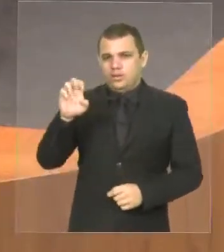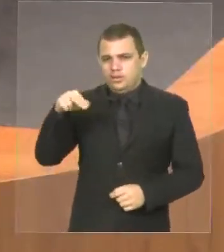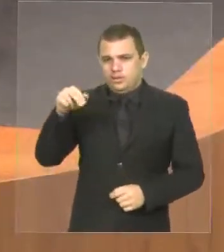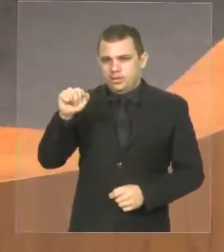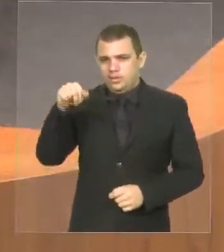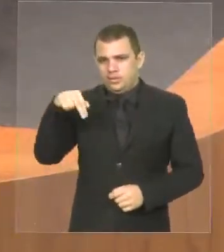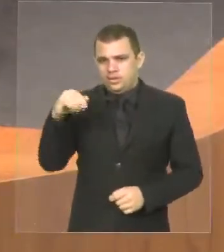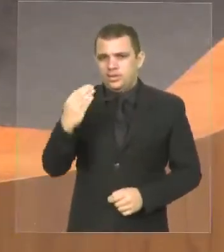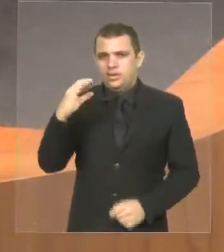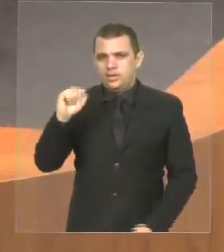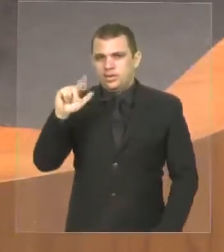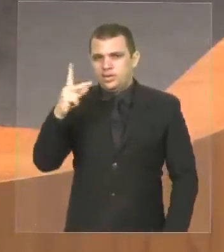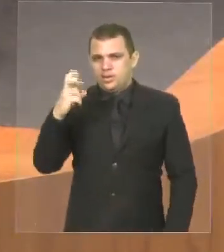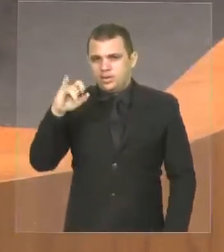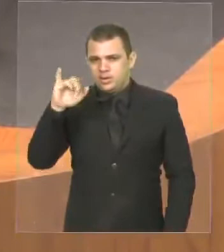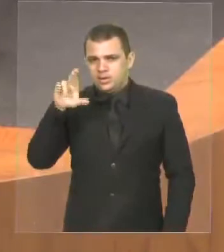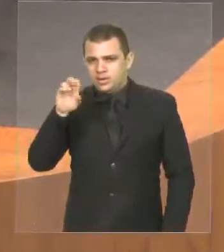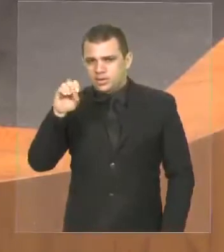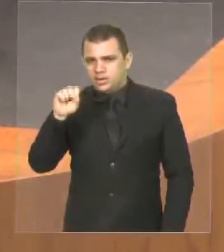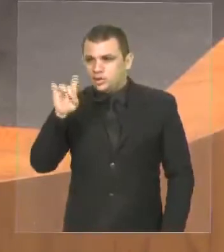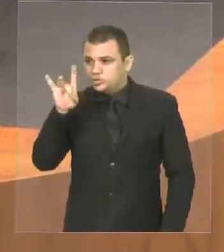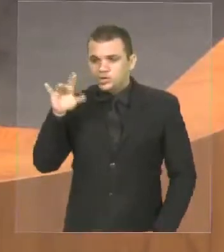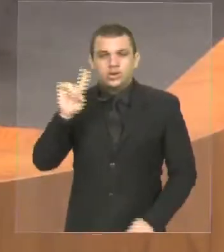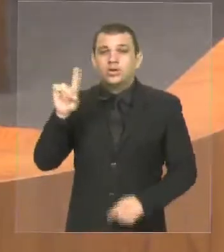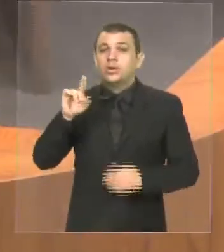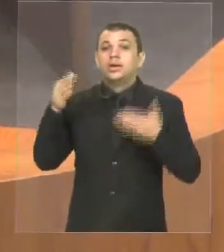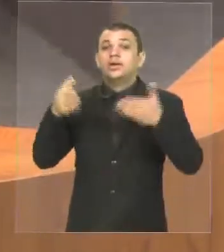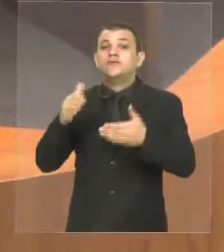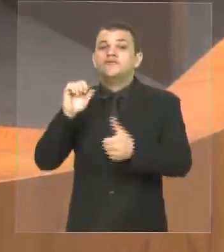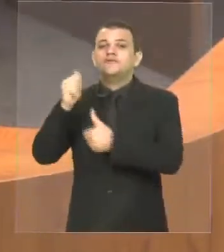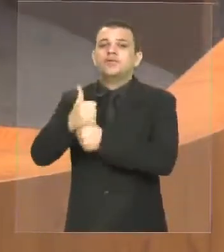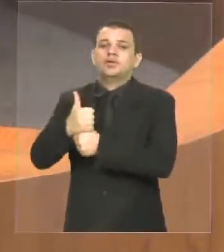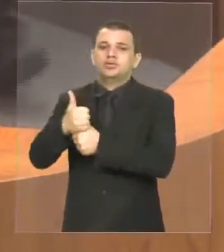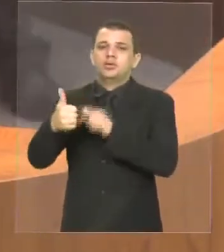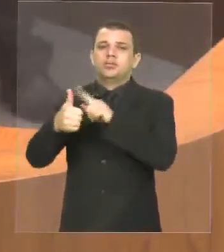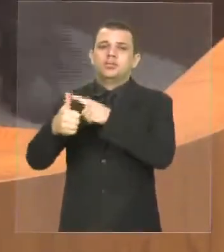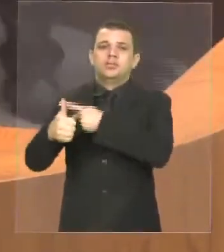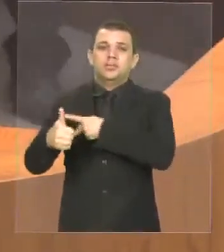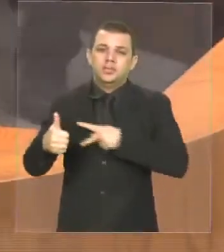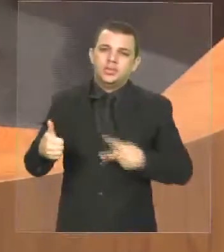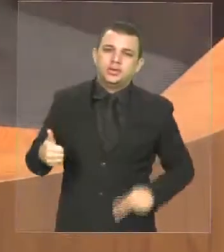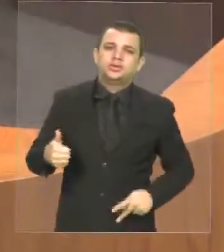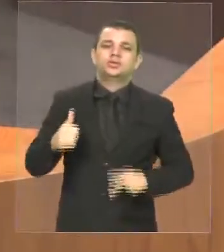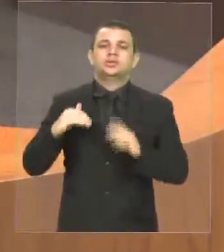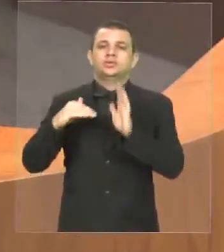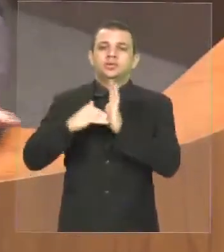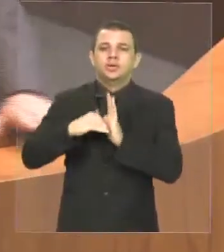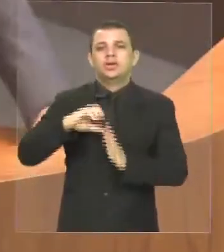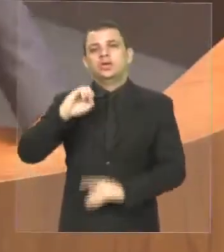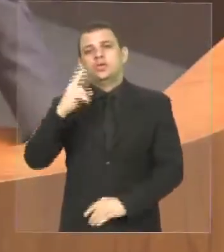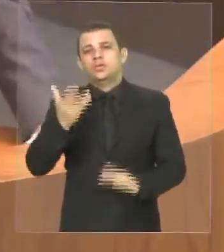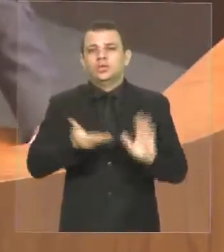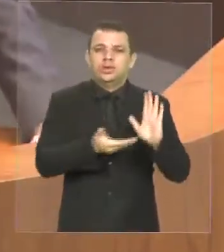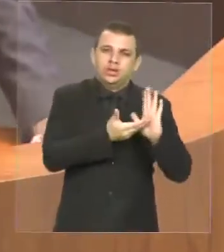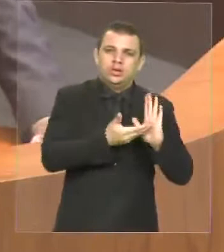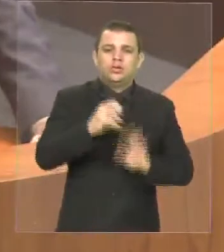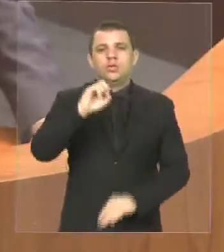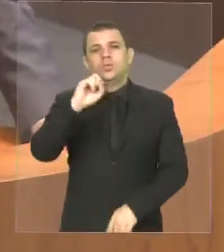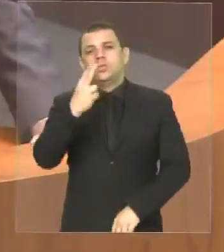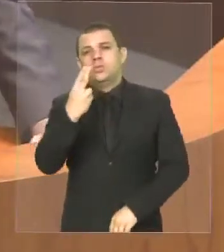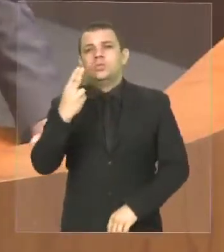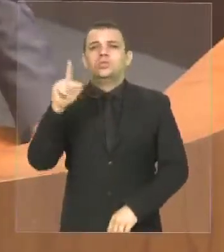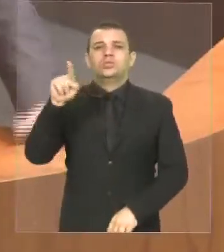no cargo de presidente do Senado, presidente da Câmara, presidente do Supremo Tribunal Federal,